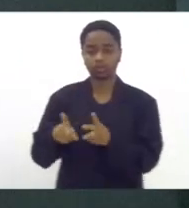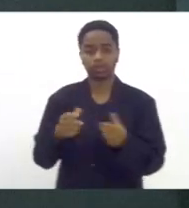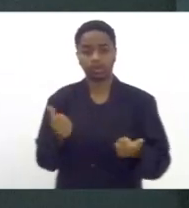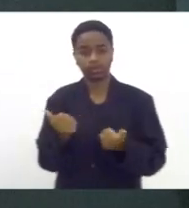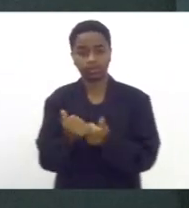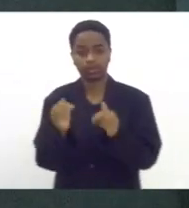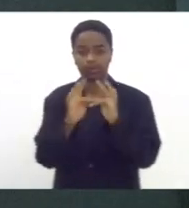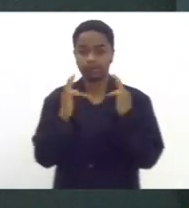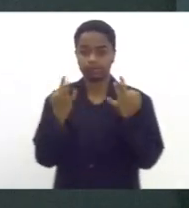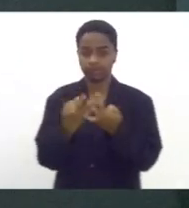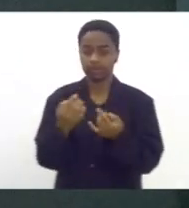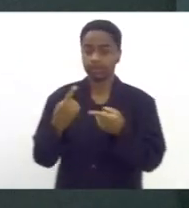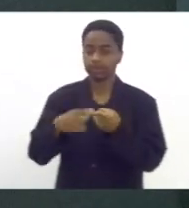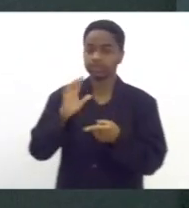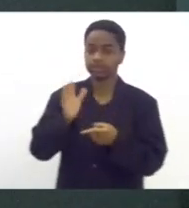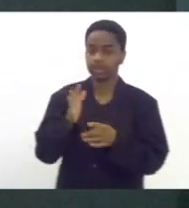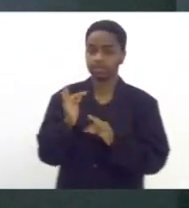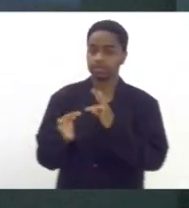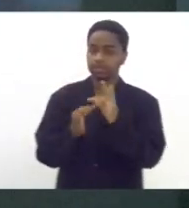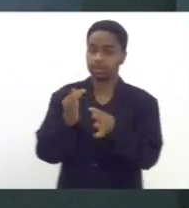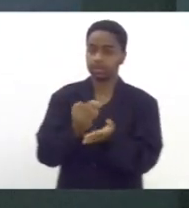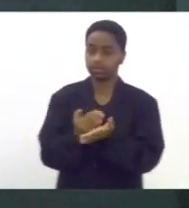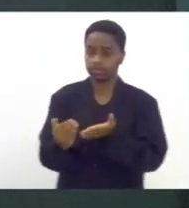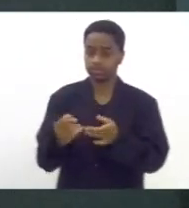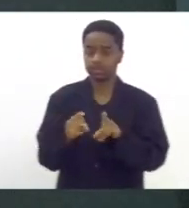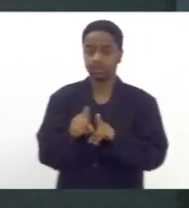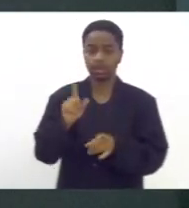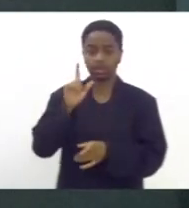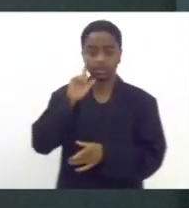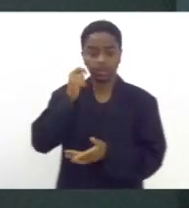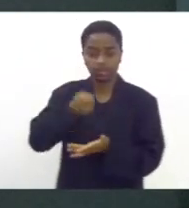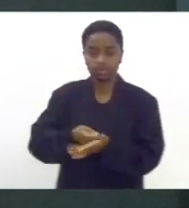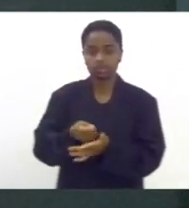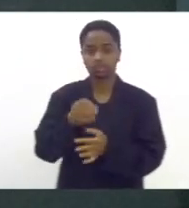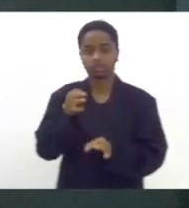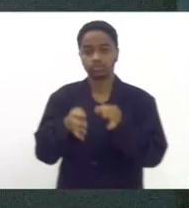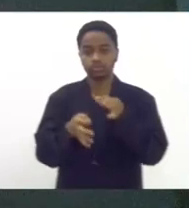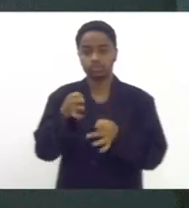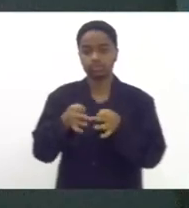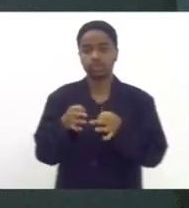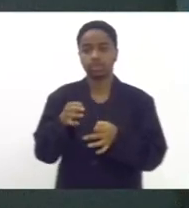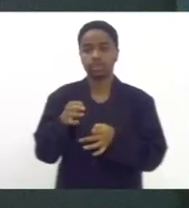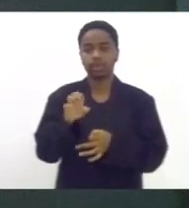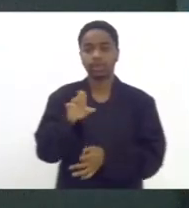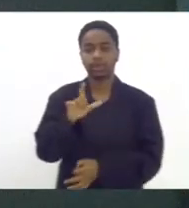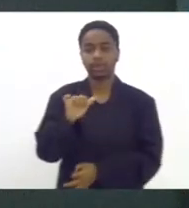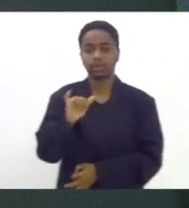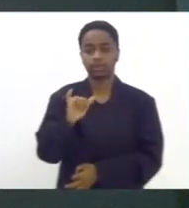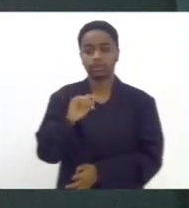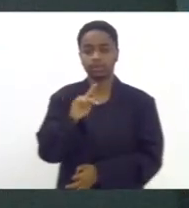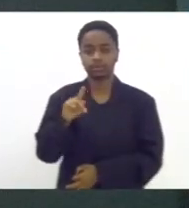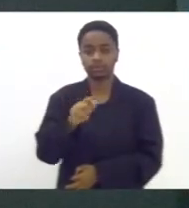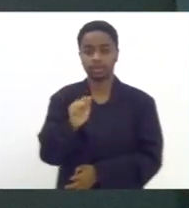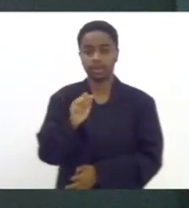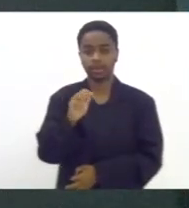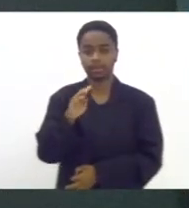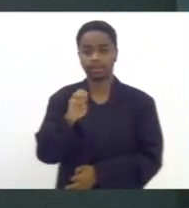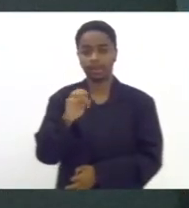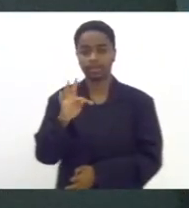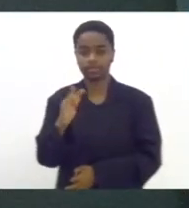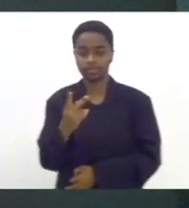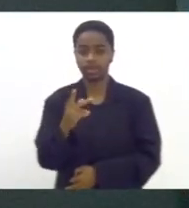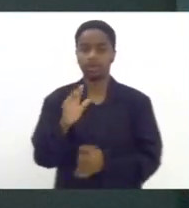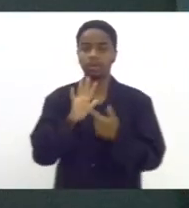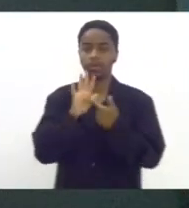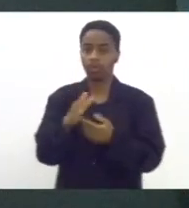famílias que já estavam em tratamento na decisão a juíza elizabe Franco lombarde destacou o risco que correm